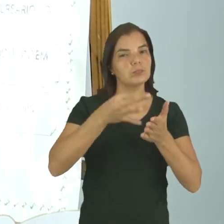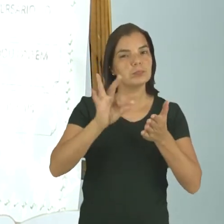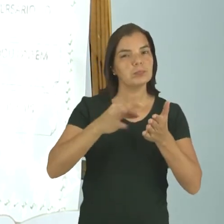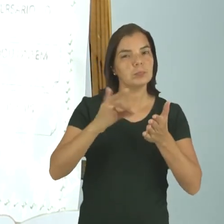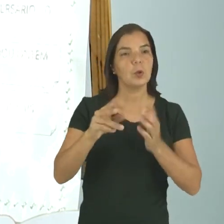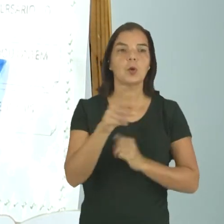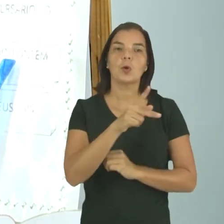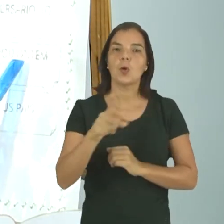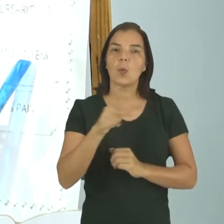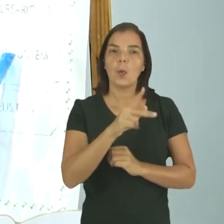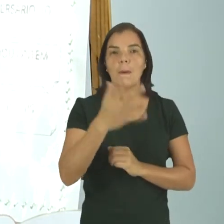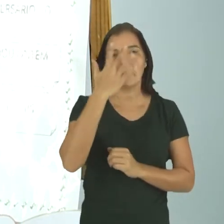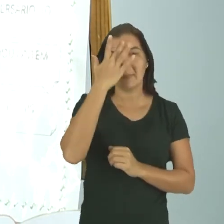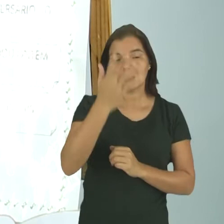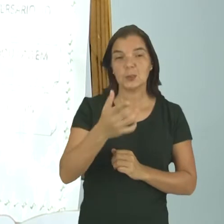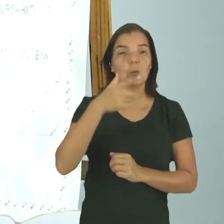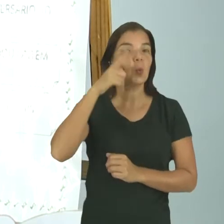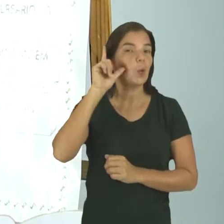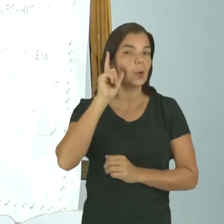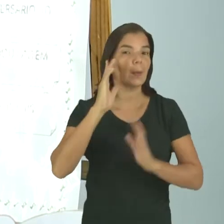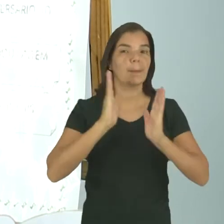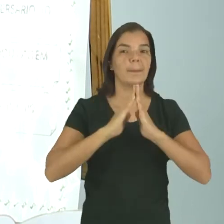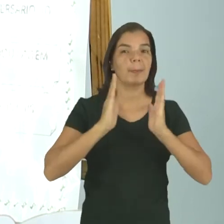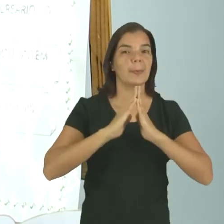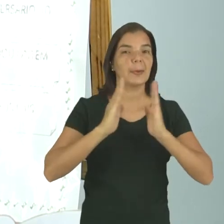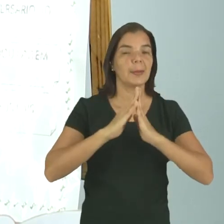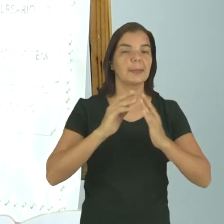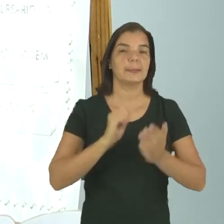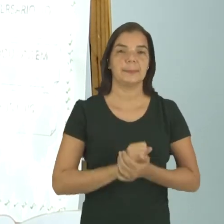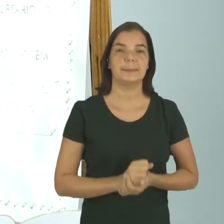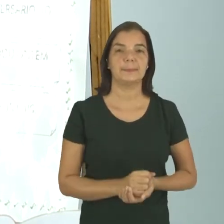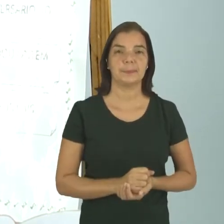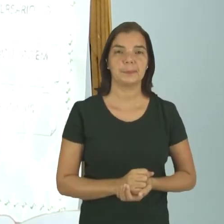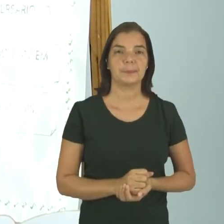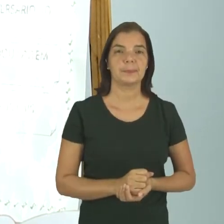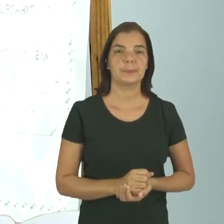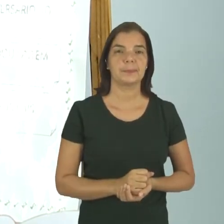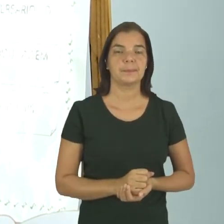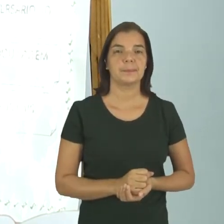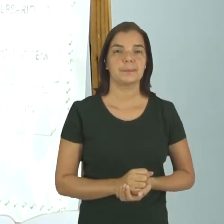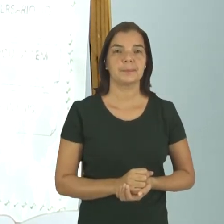lição que a professora mandou ontem para casa.